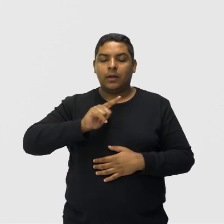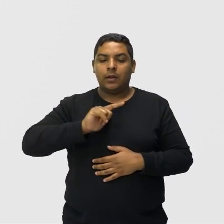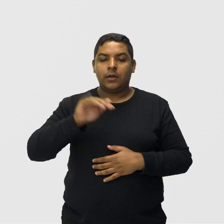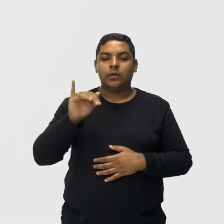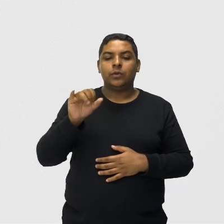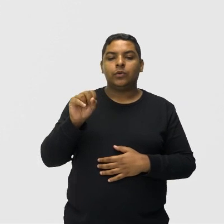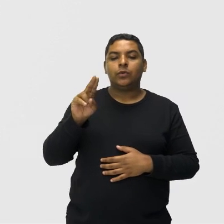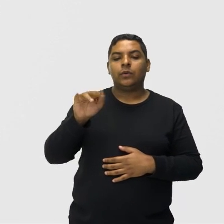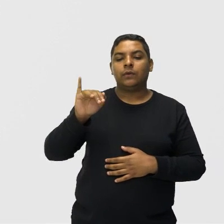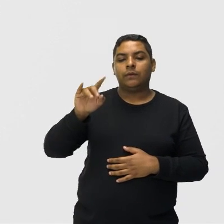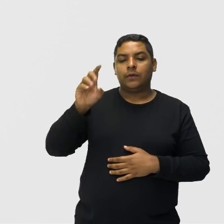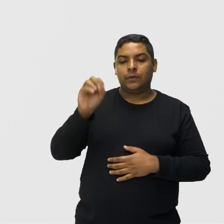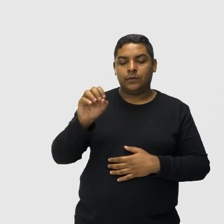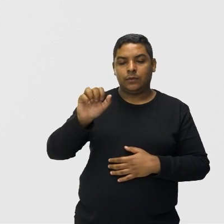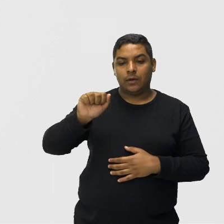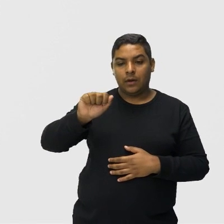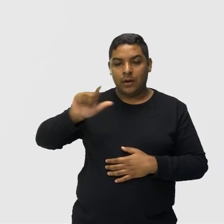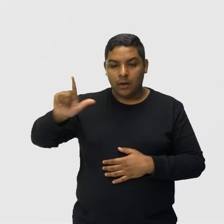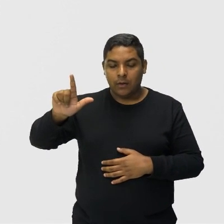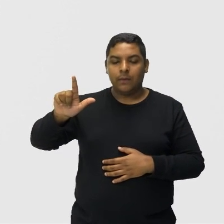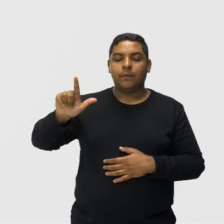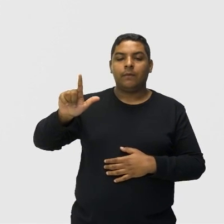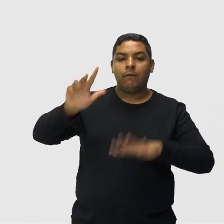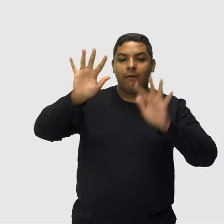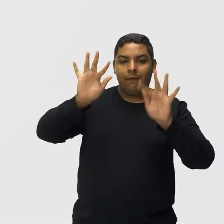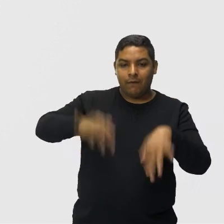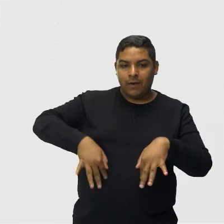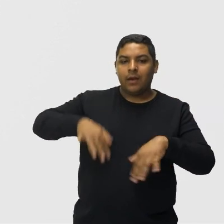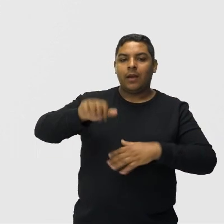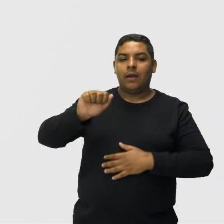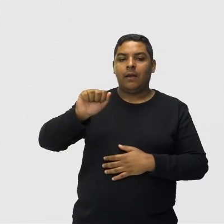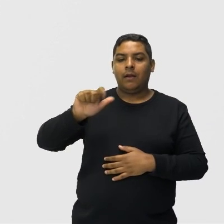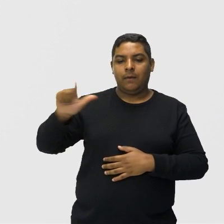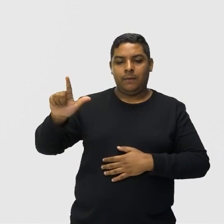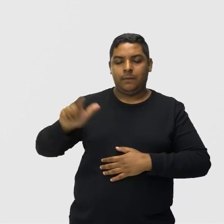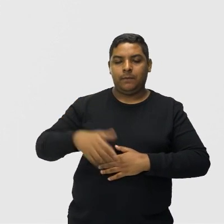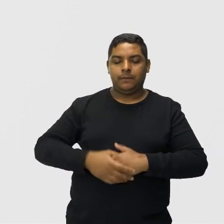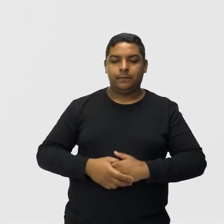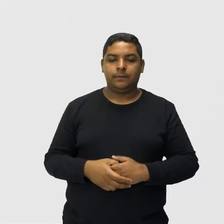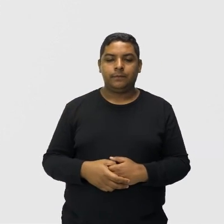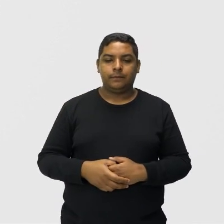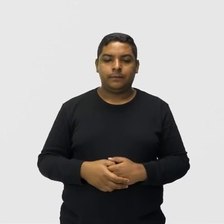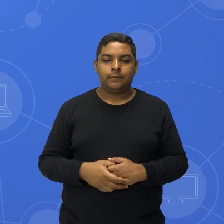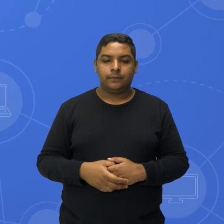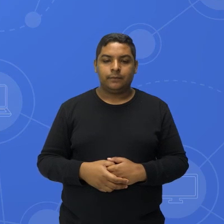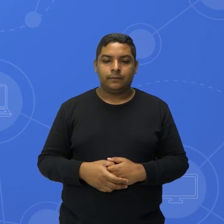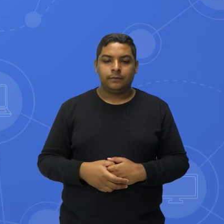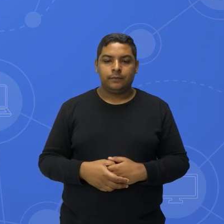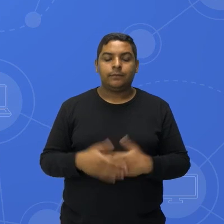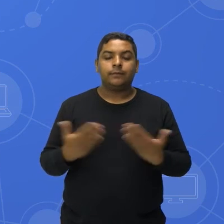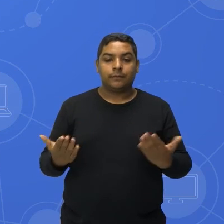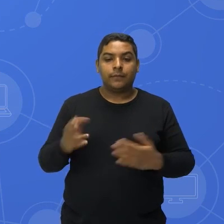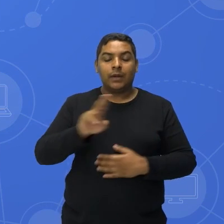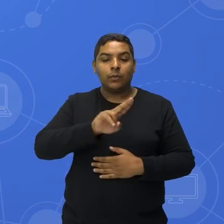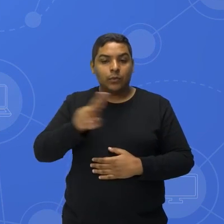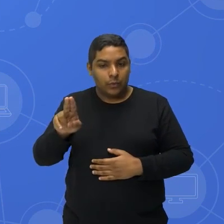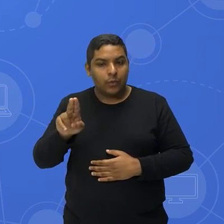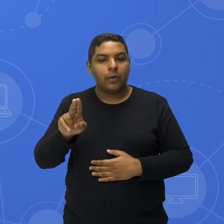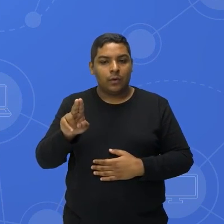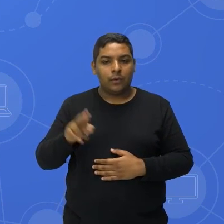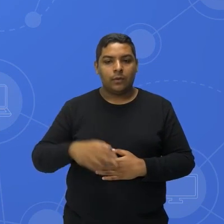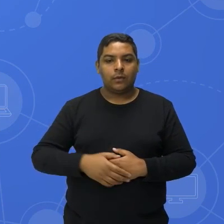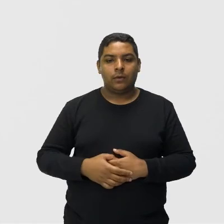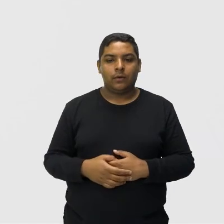sufixo -al, tá? Terminação, né, o sufixo -al para essa cadeia. Então, o nome desse composto,